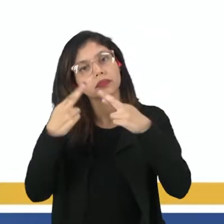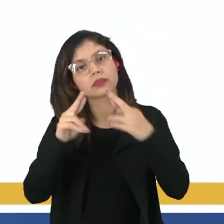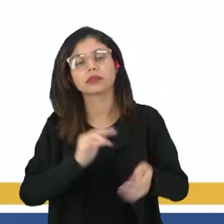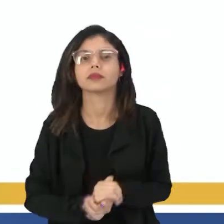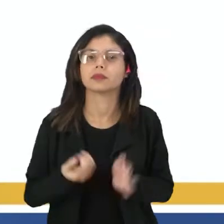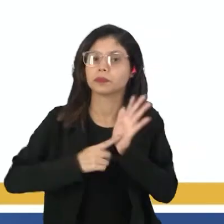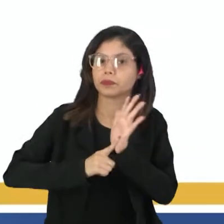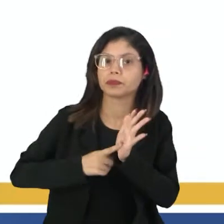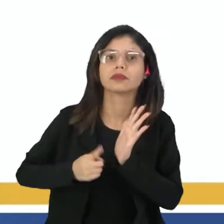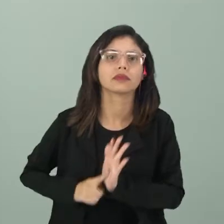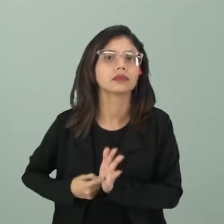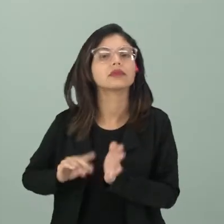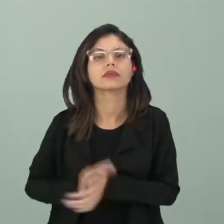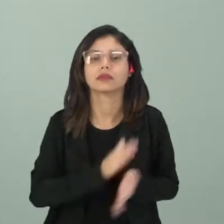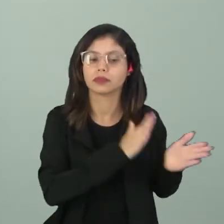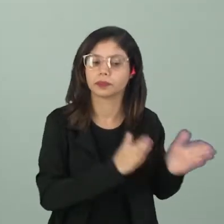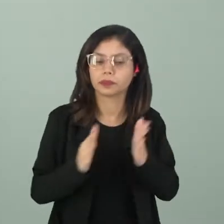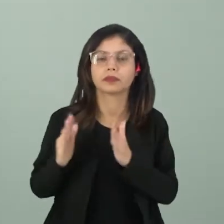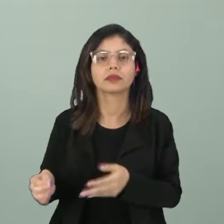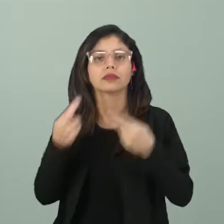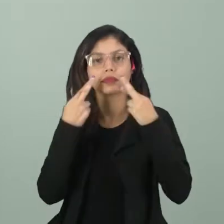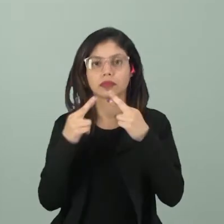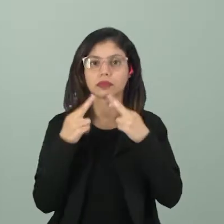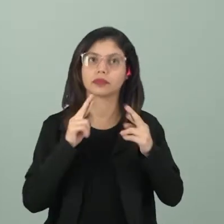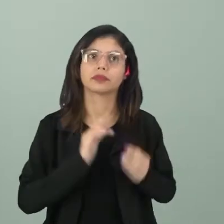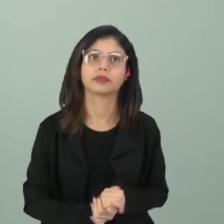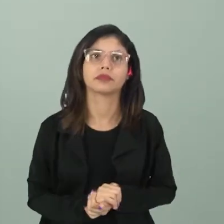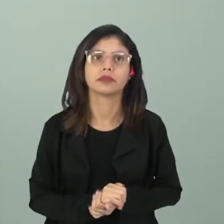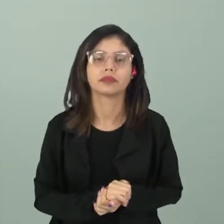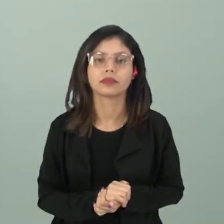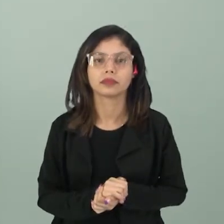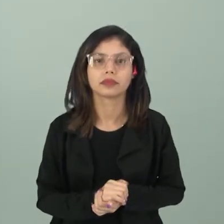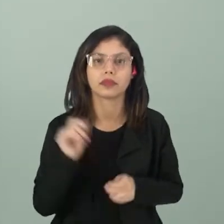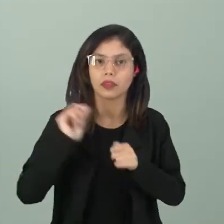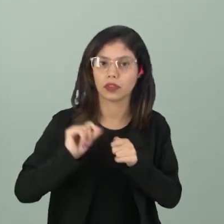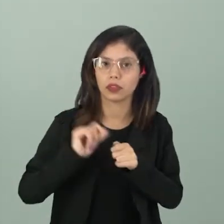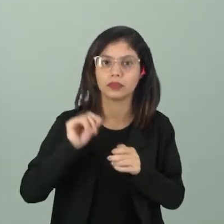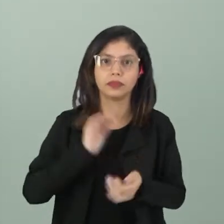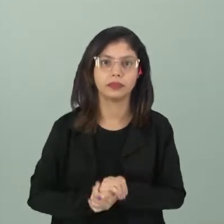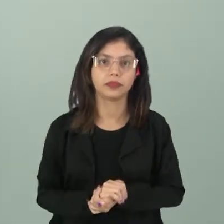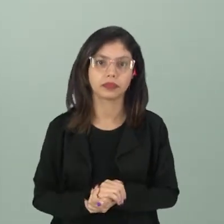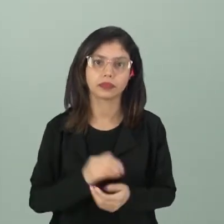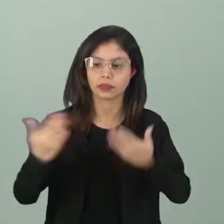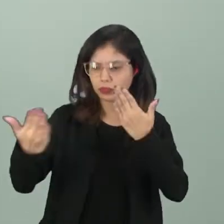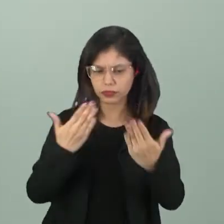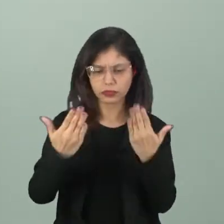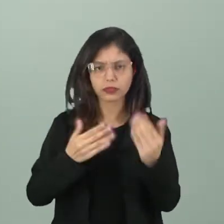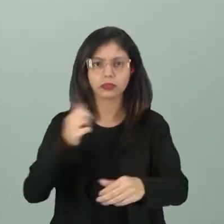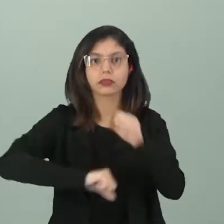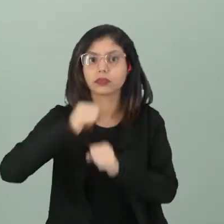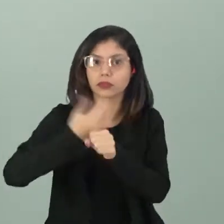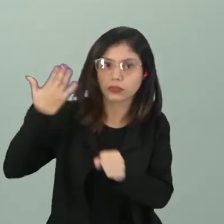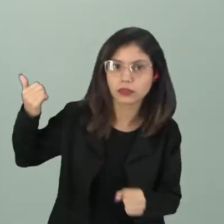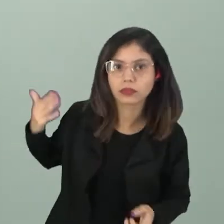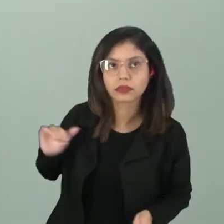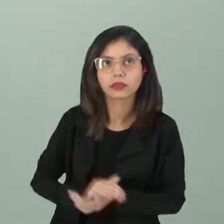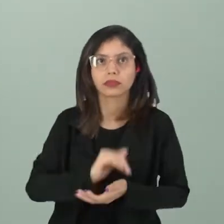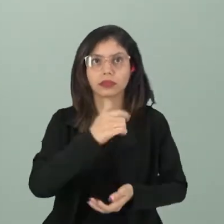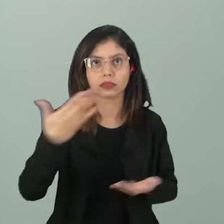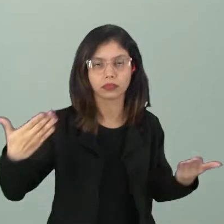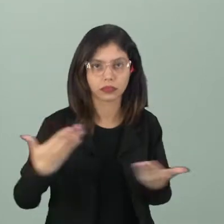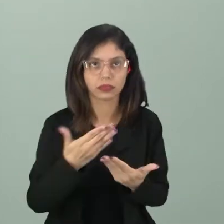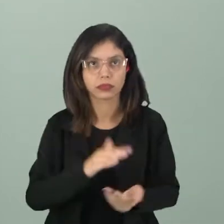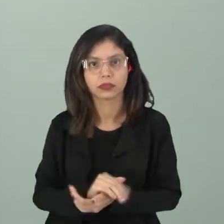Ele vai pontuando passo a passo dessa reclamação, tá? Fazendo uma comparação do ano passado até o vigente